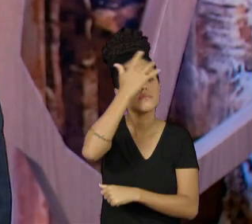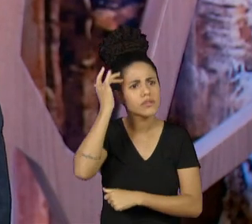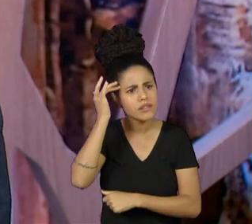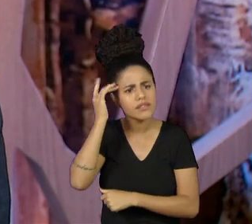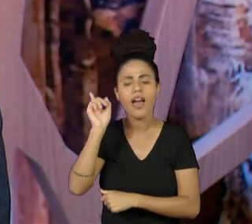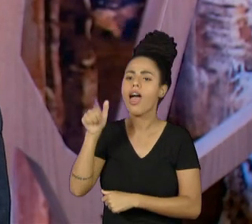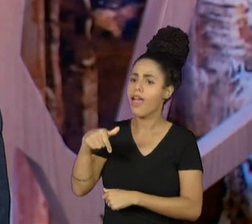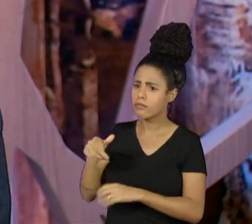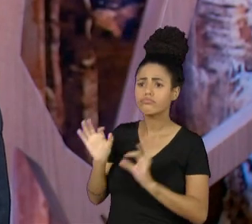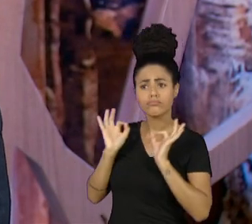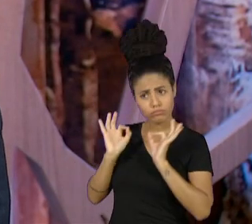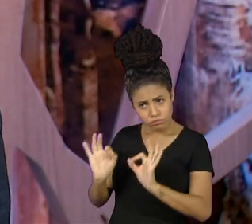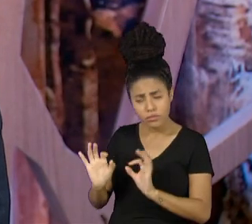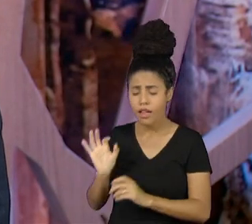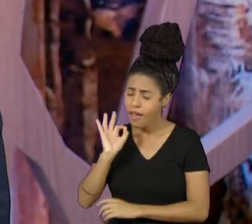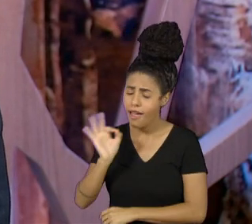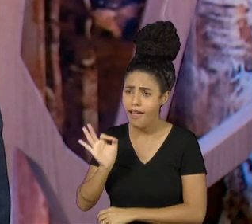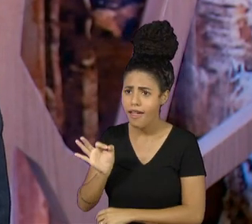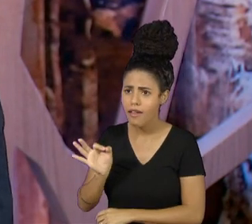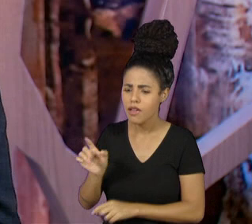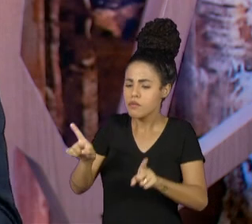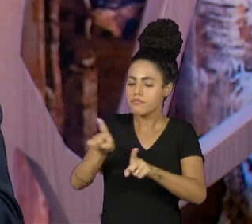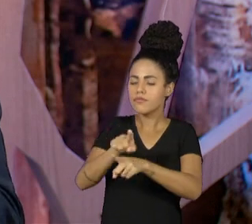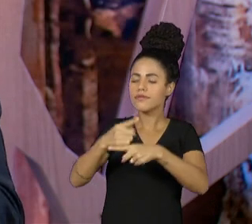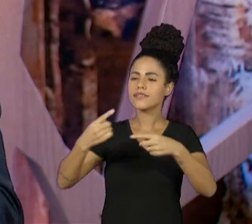Absolutamente. Tem música de concerto